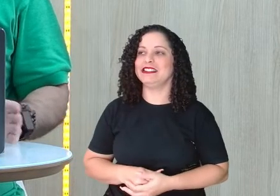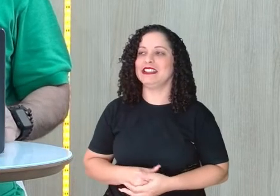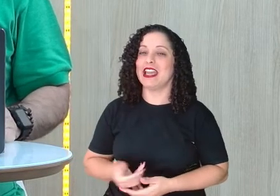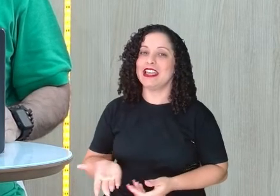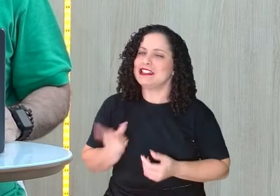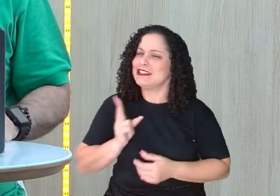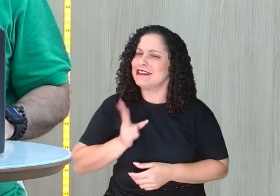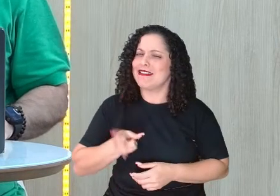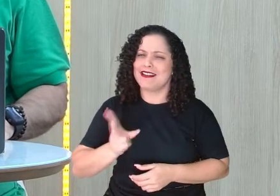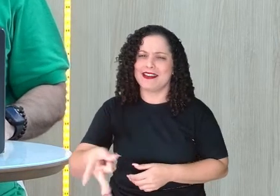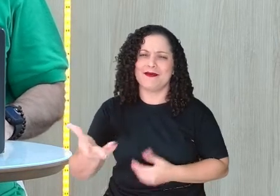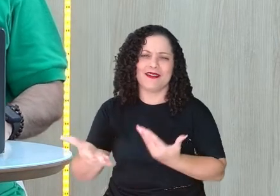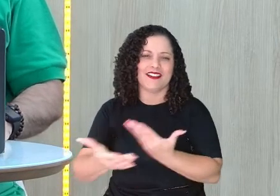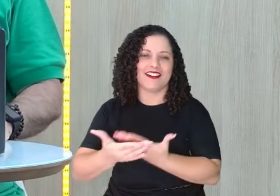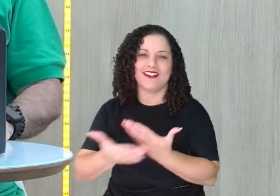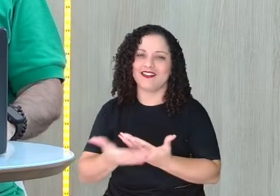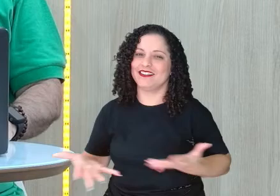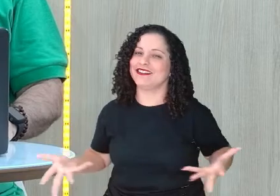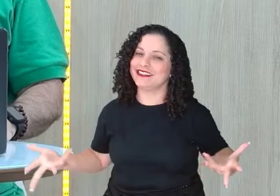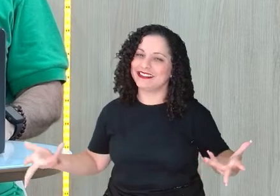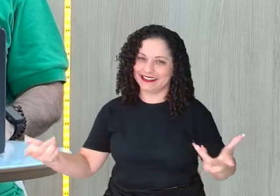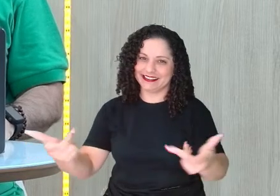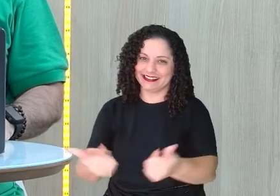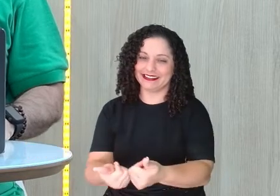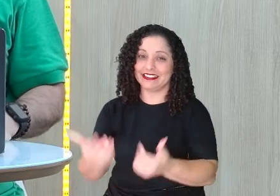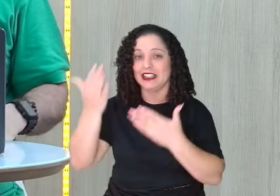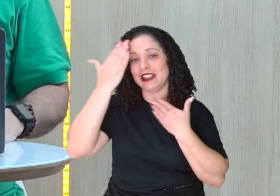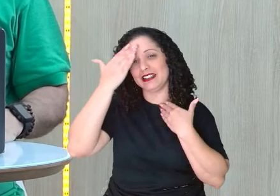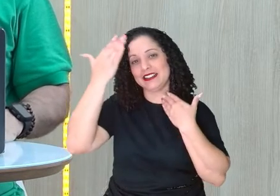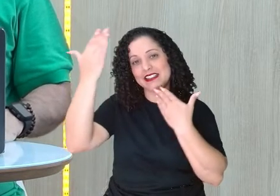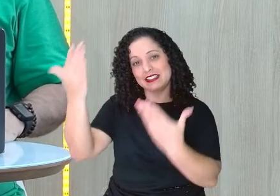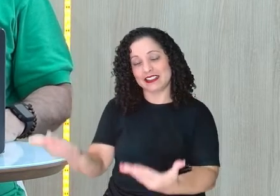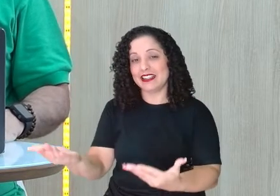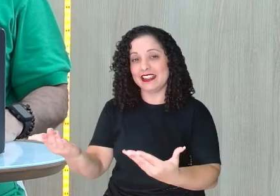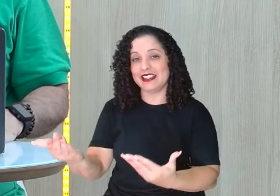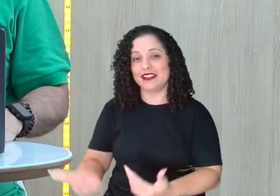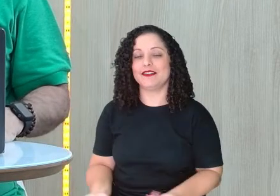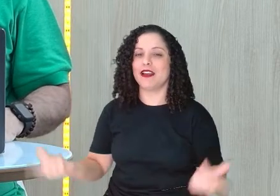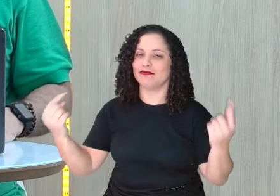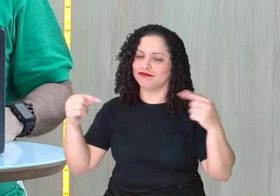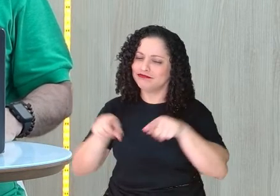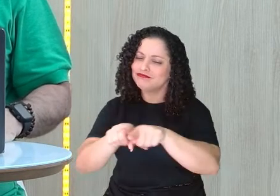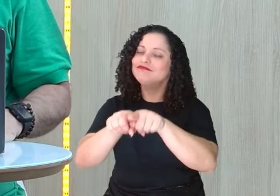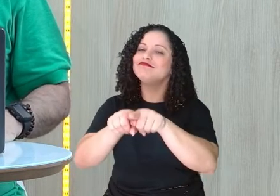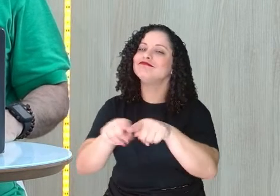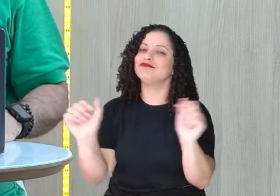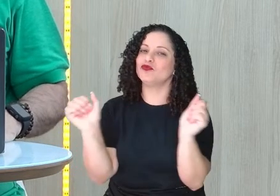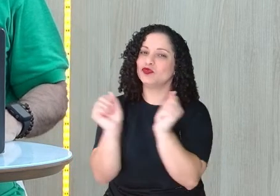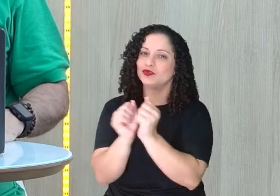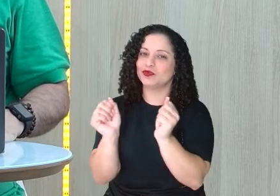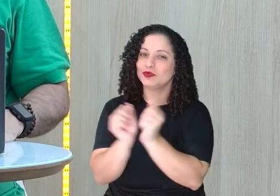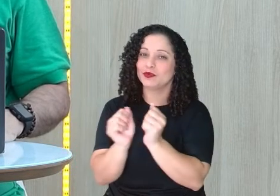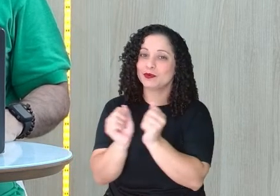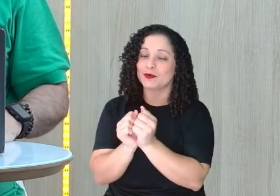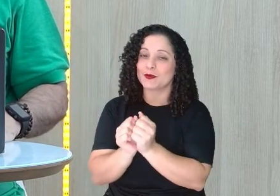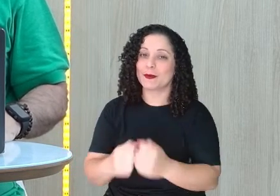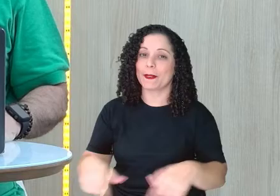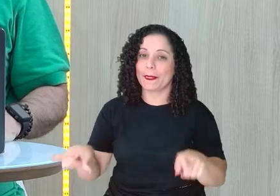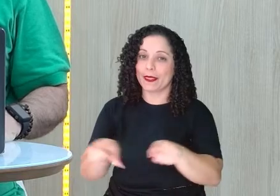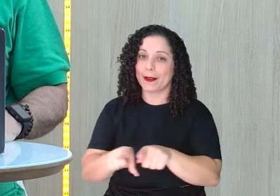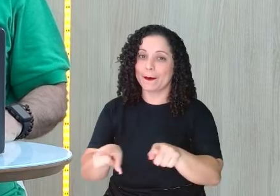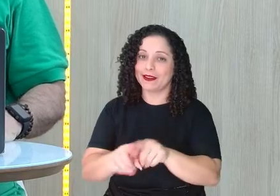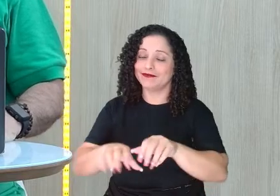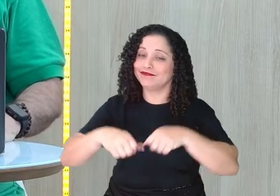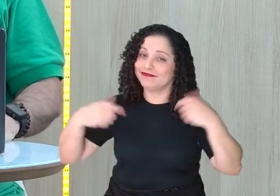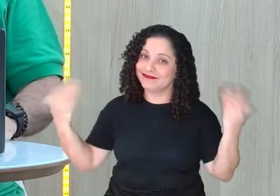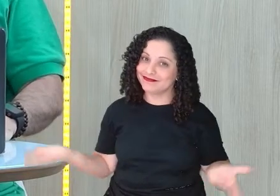né? Mais uma aula maravilhosa. Então, agradecer aí a parceria aí da professora. E é isso,